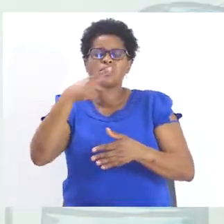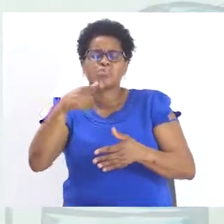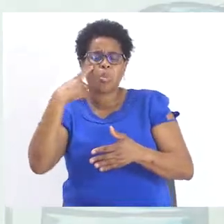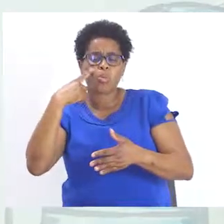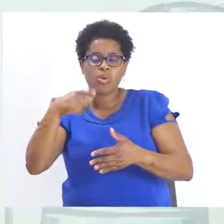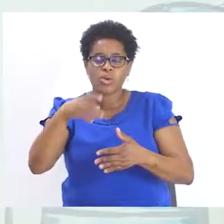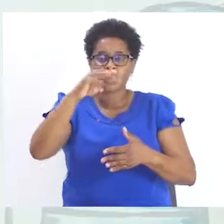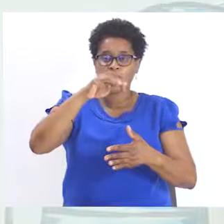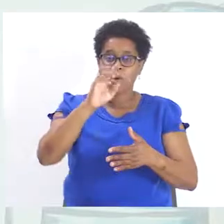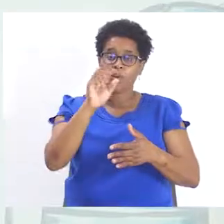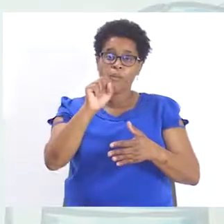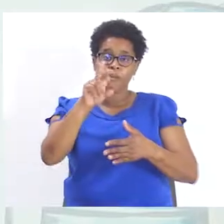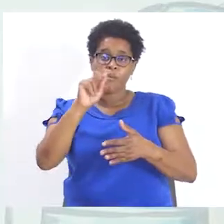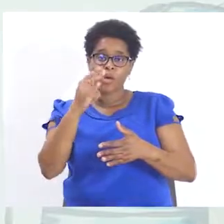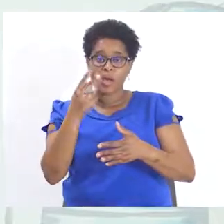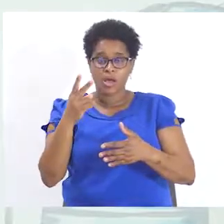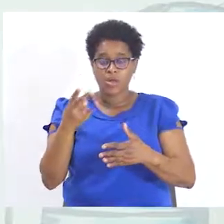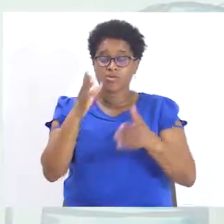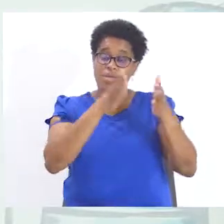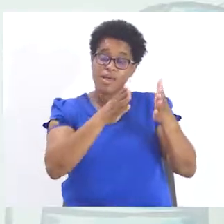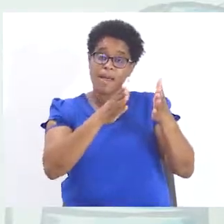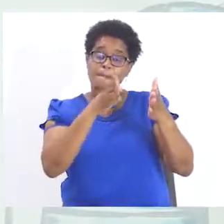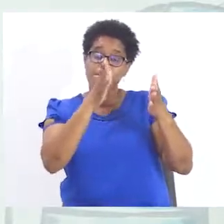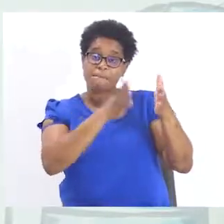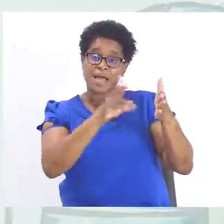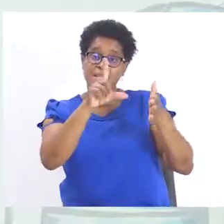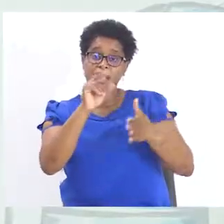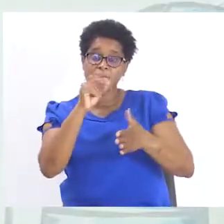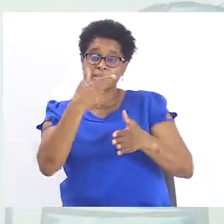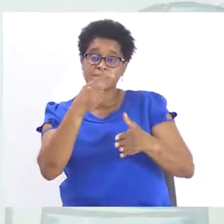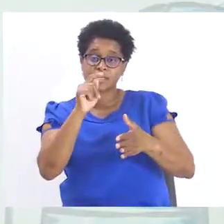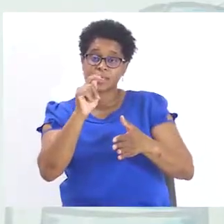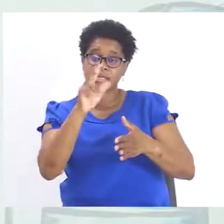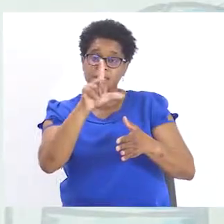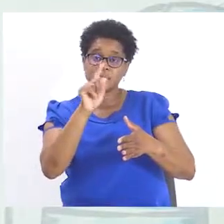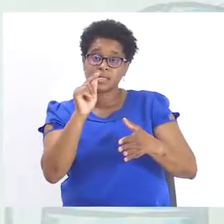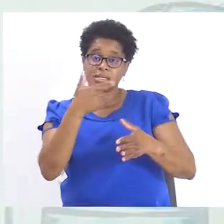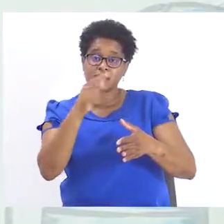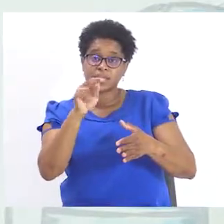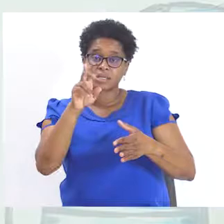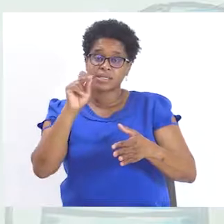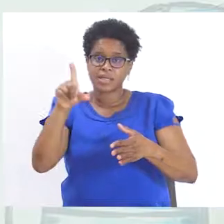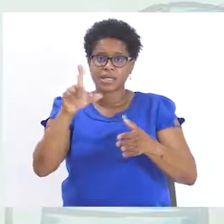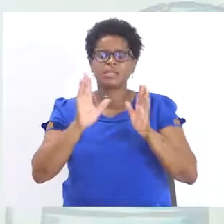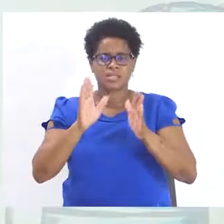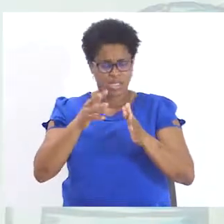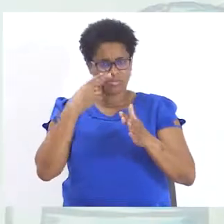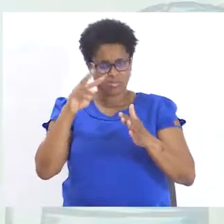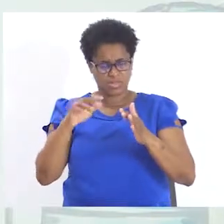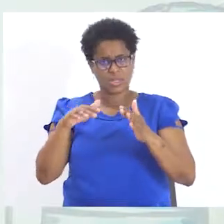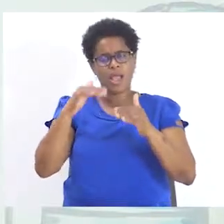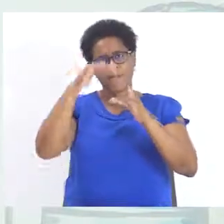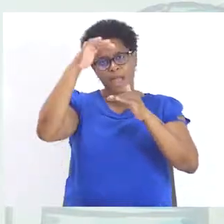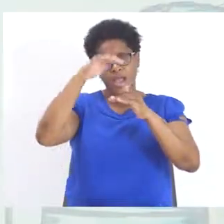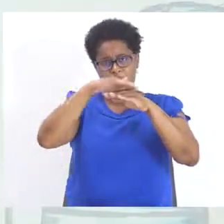o grau na parte literal, é o expoente da parte literal. Vocês já estudaram potência, já conhecem a base, já conhecem